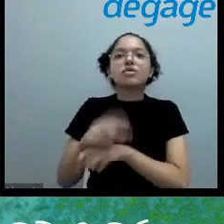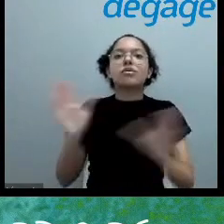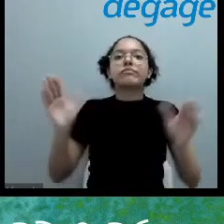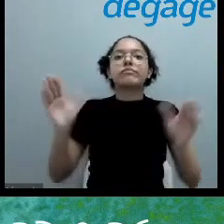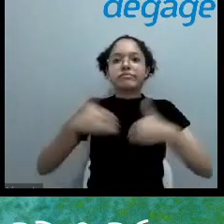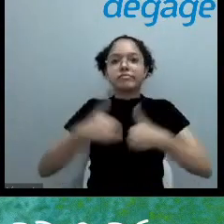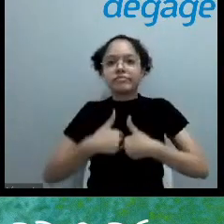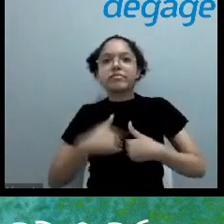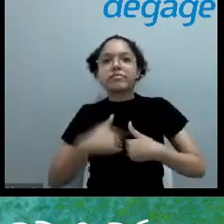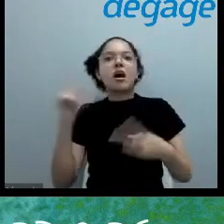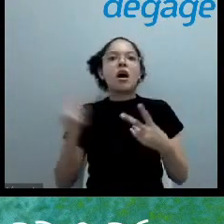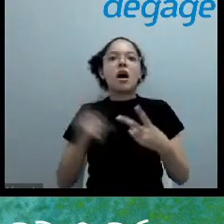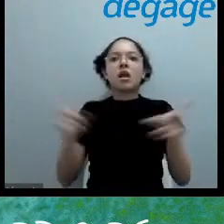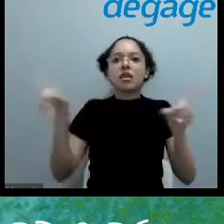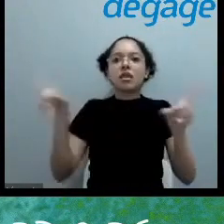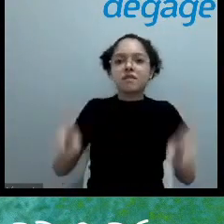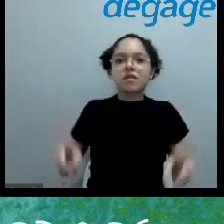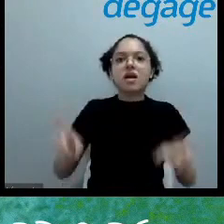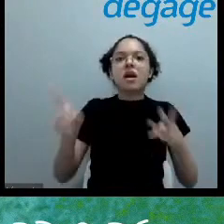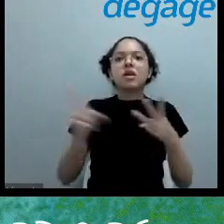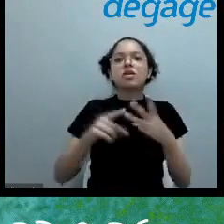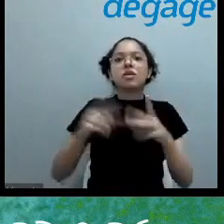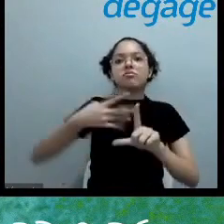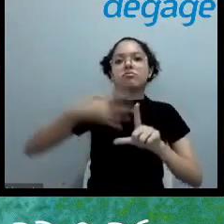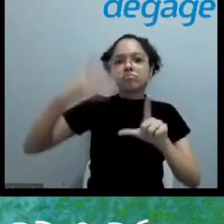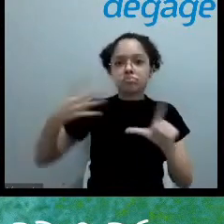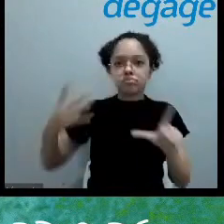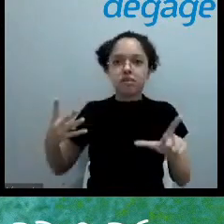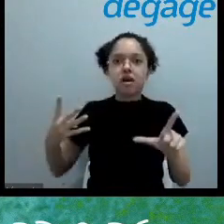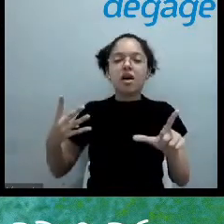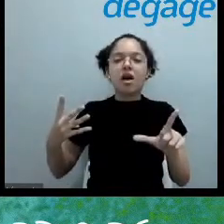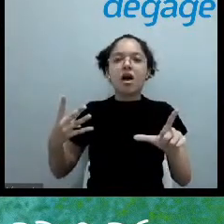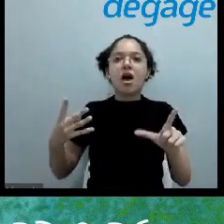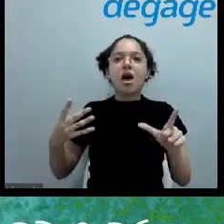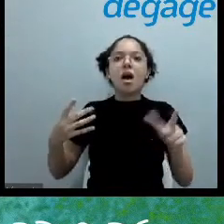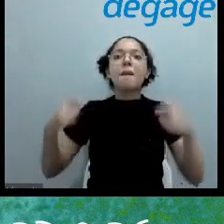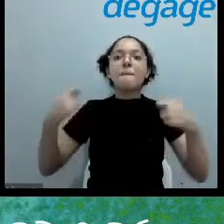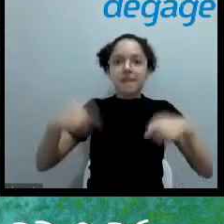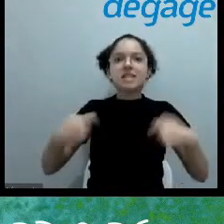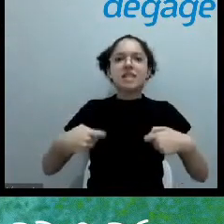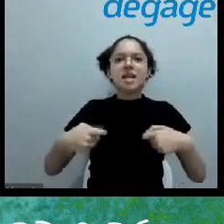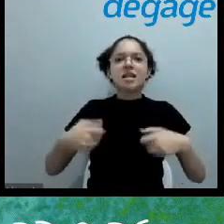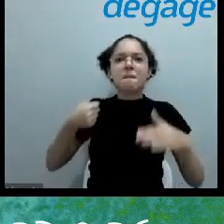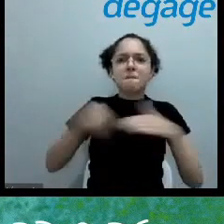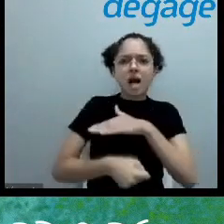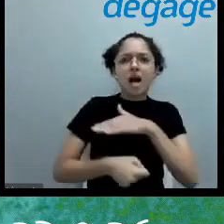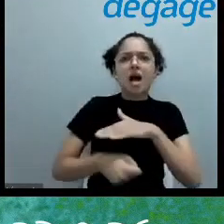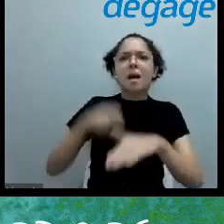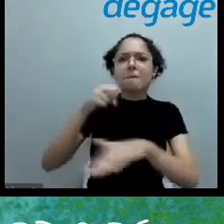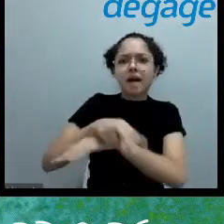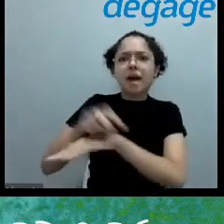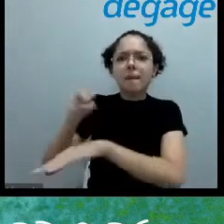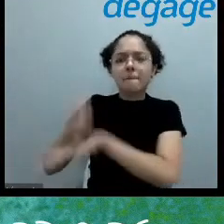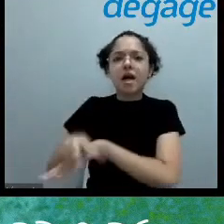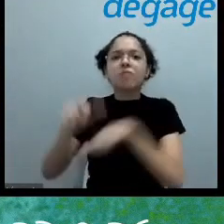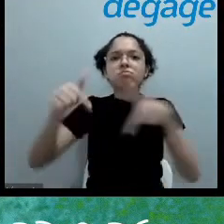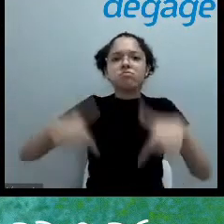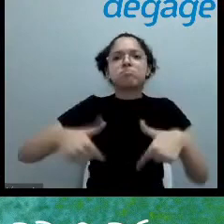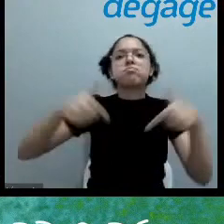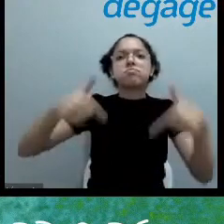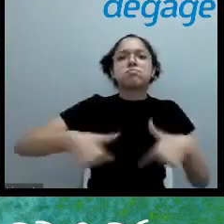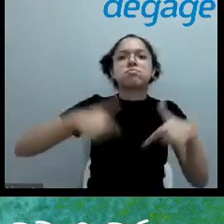corpos estejam, sim, ocupando esse espaço. E eu acredito, e é a provocação que eu trago aqui, que a arte tem um